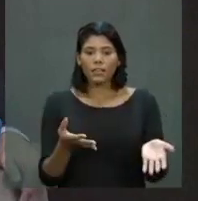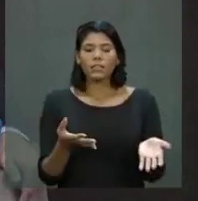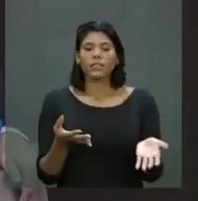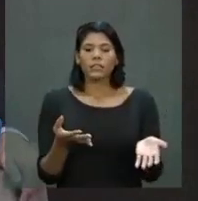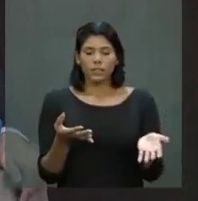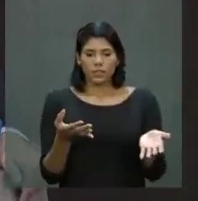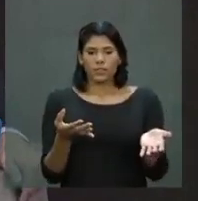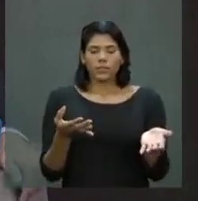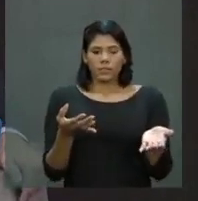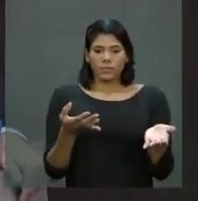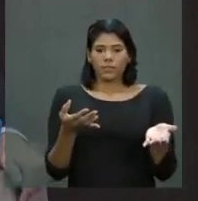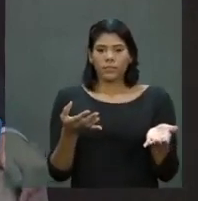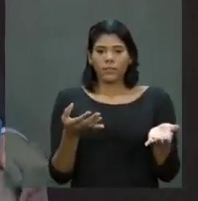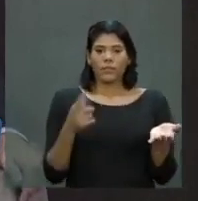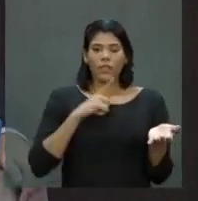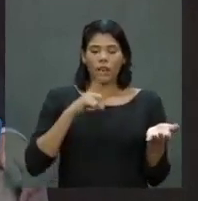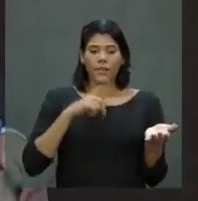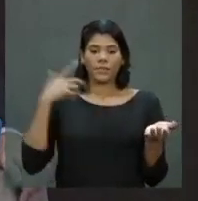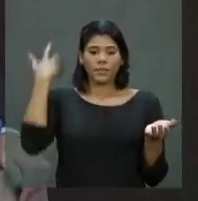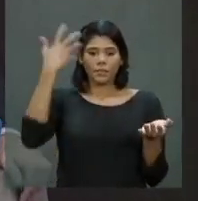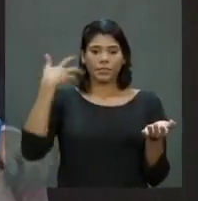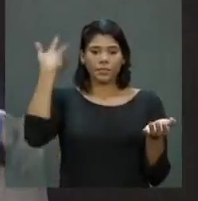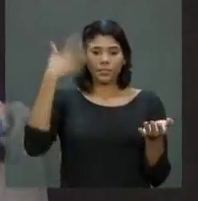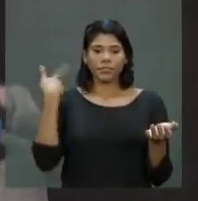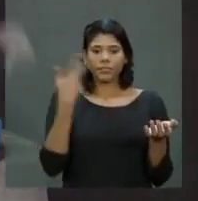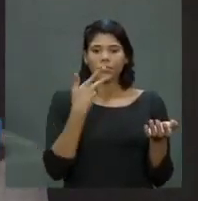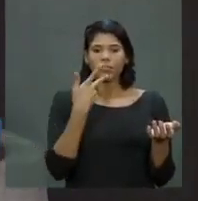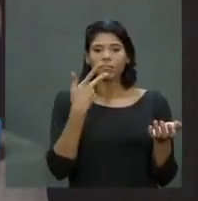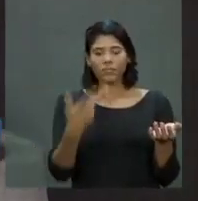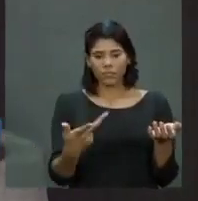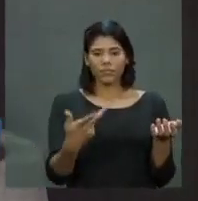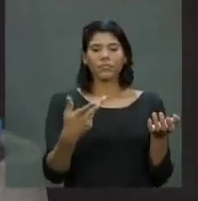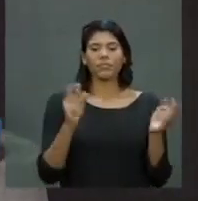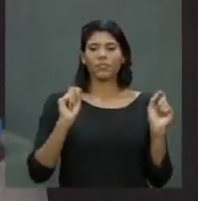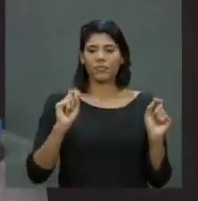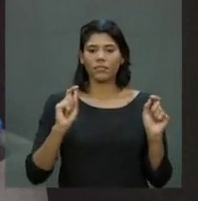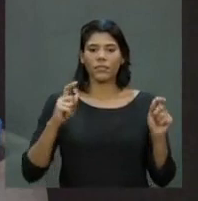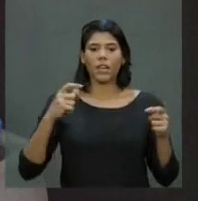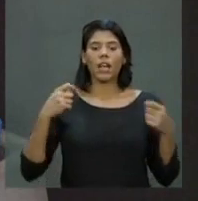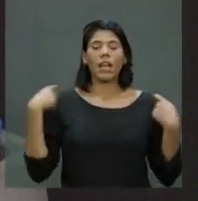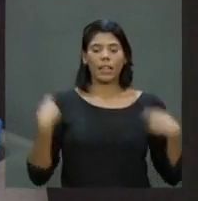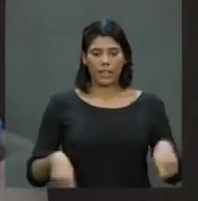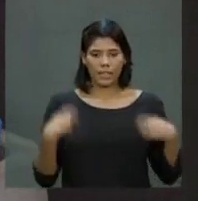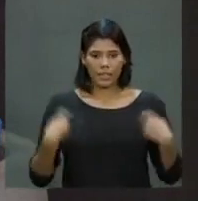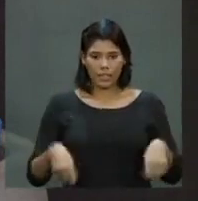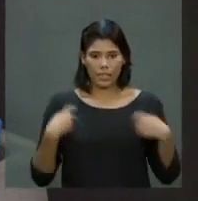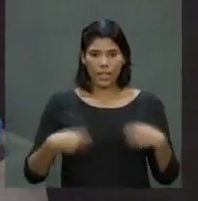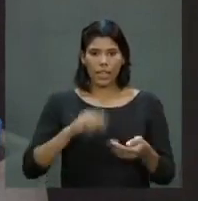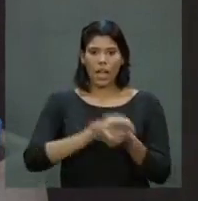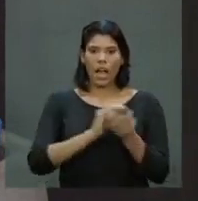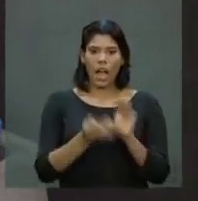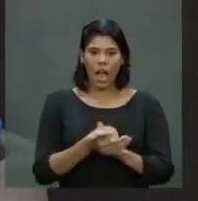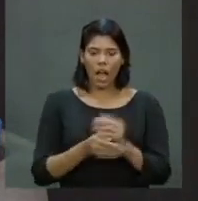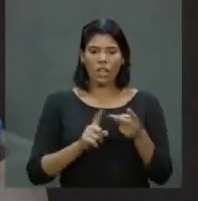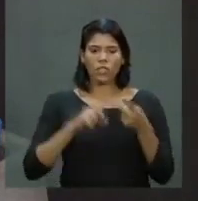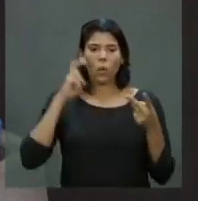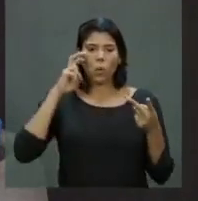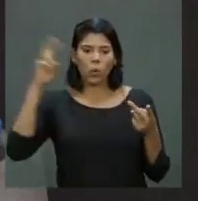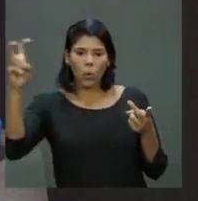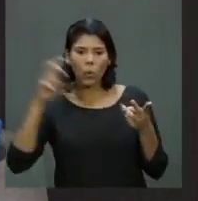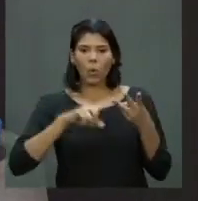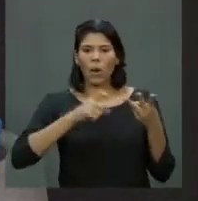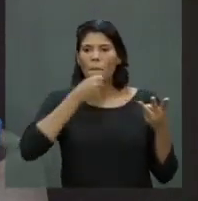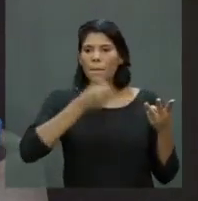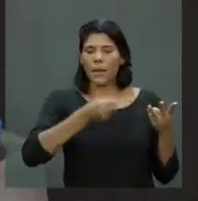Nilo, inclusive, que fazia menção a esse verso, da necessidade de que a arte, a cultura, a imprensa,